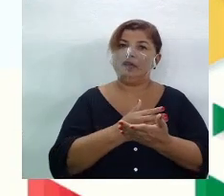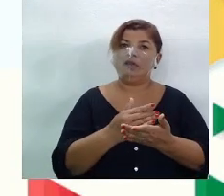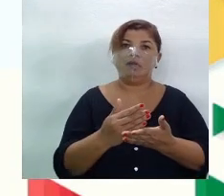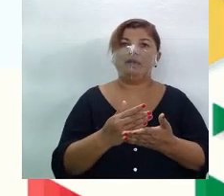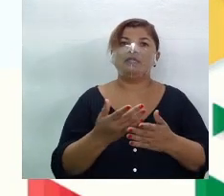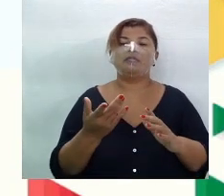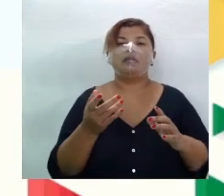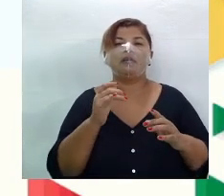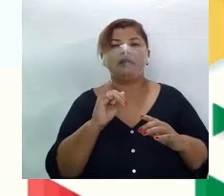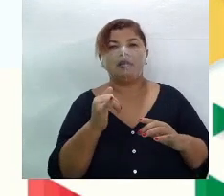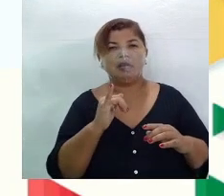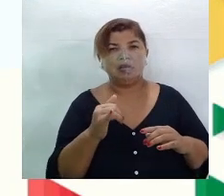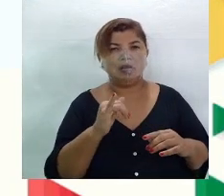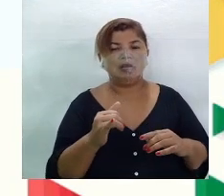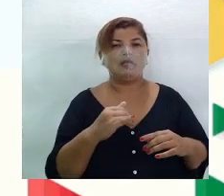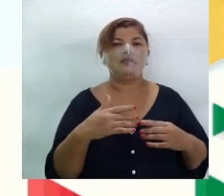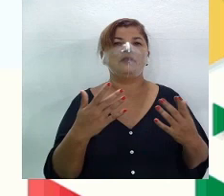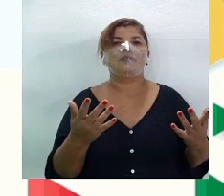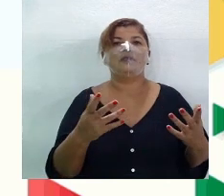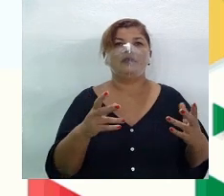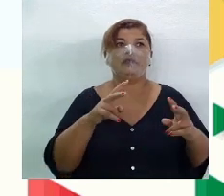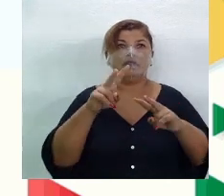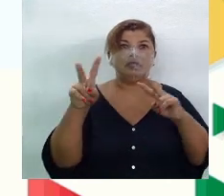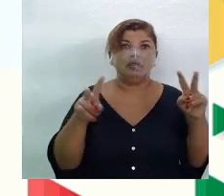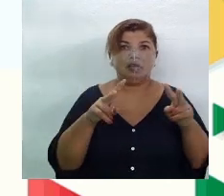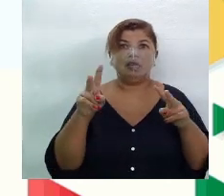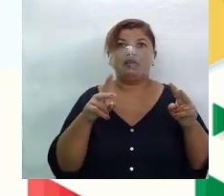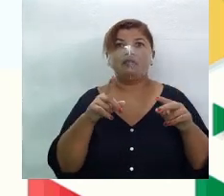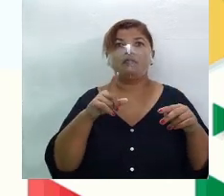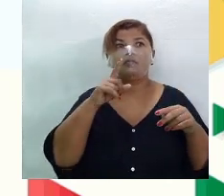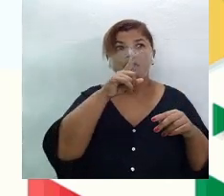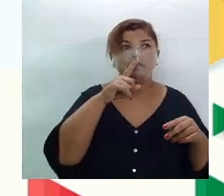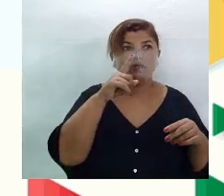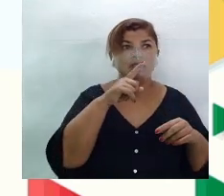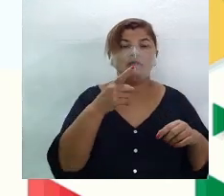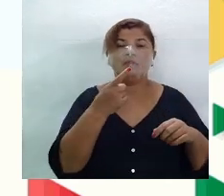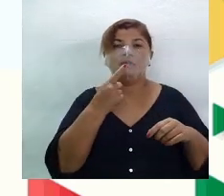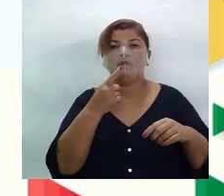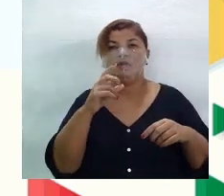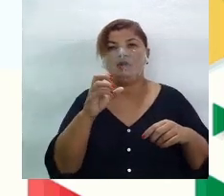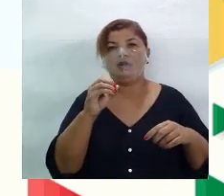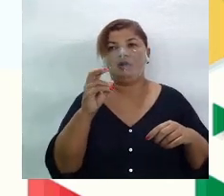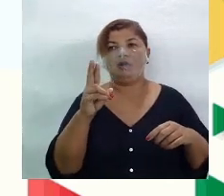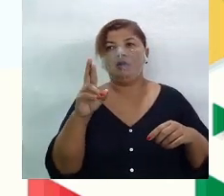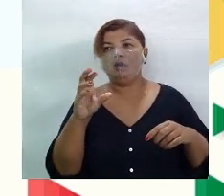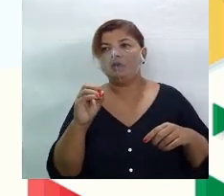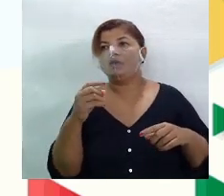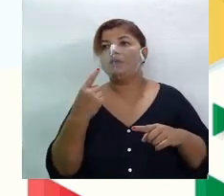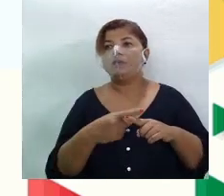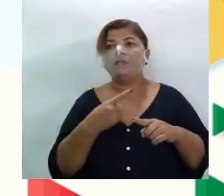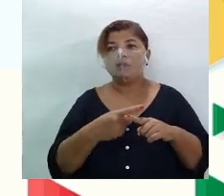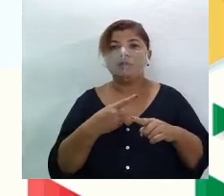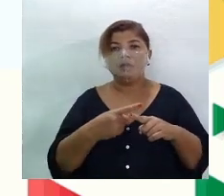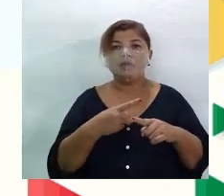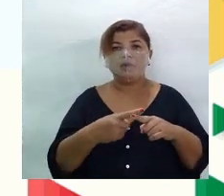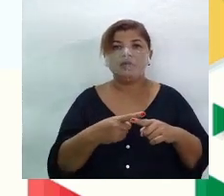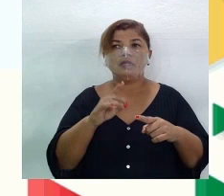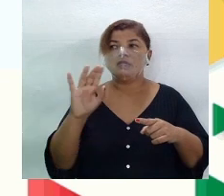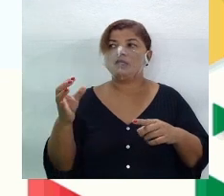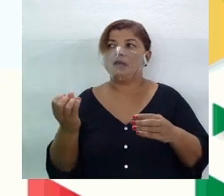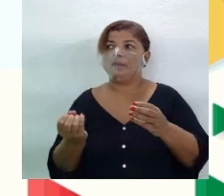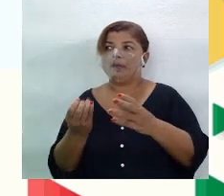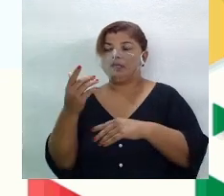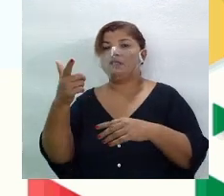chama de visagens, né? Isso, as visagens assombrosas pelo Boca de Ouro, porque o Boca de Ouro já apareceu em